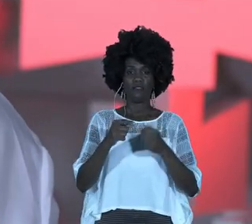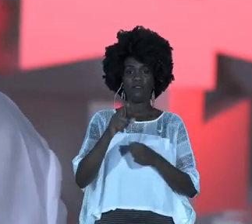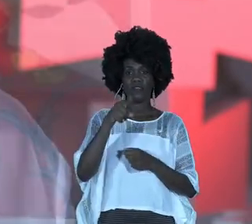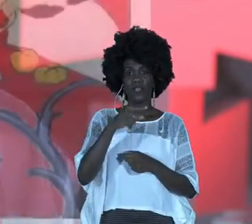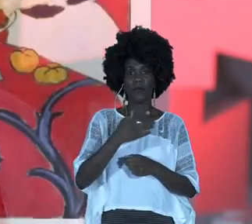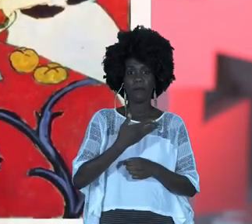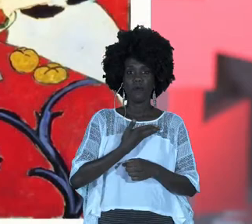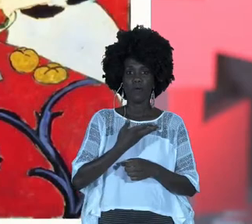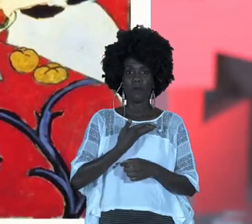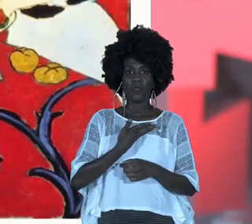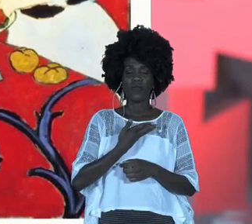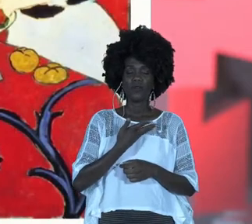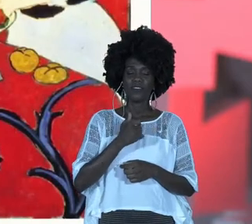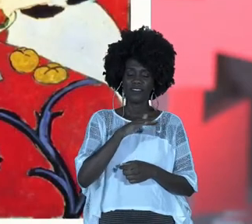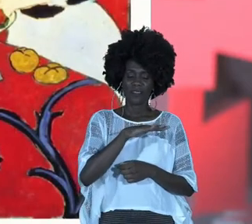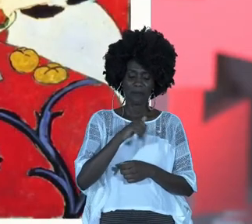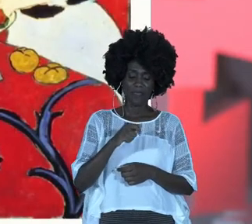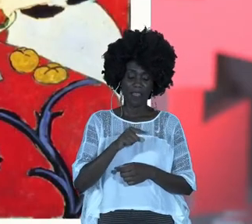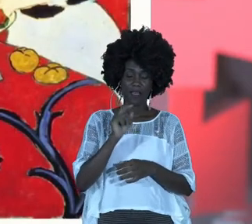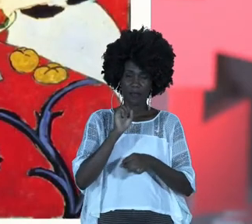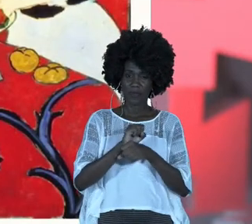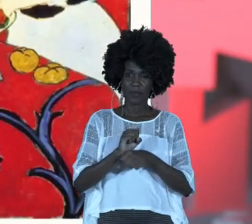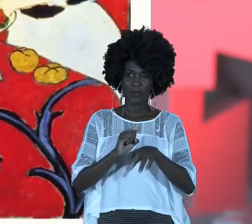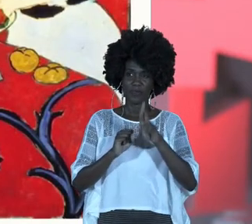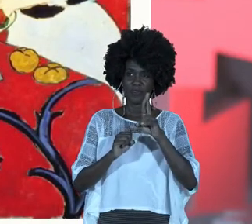Meu amigo veio pegar aqui.